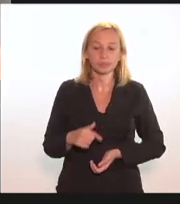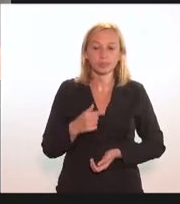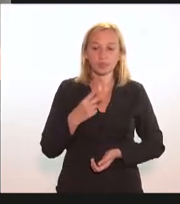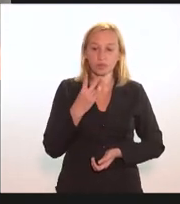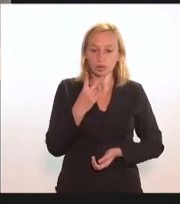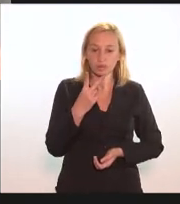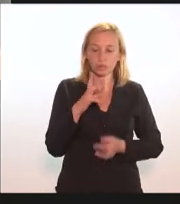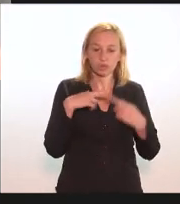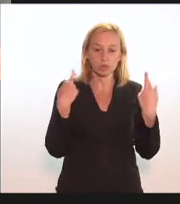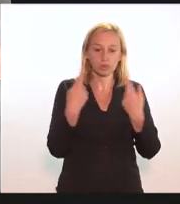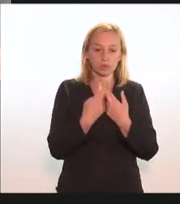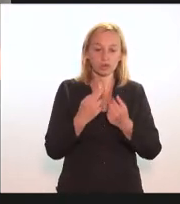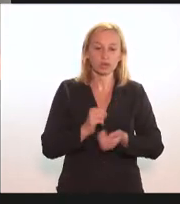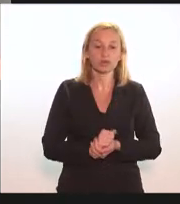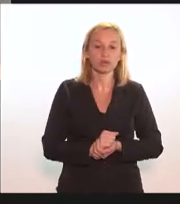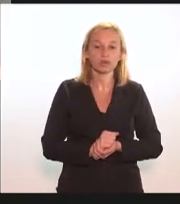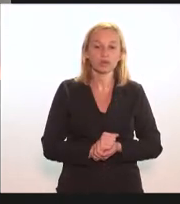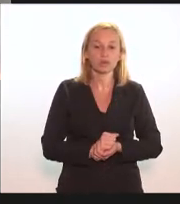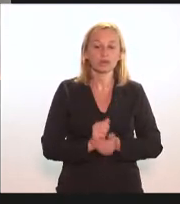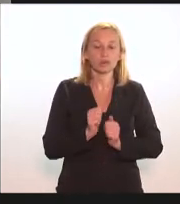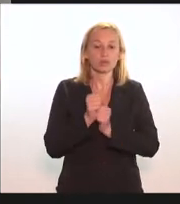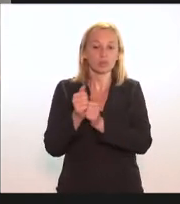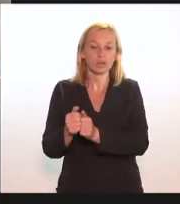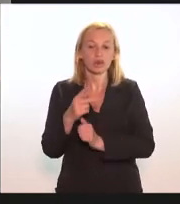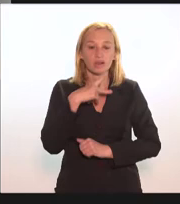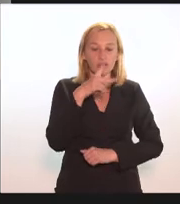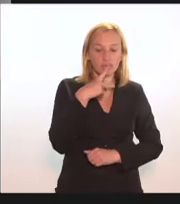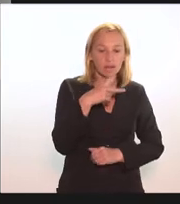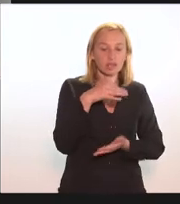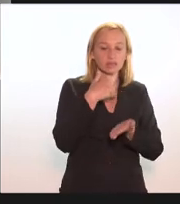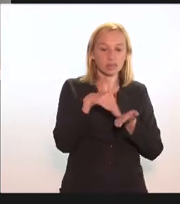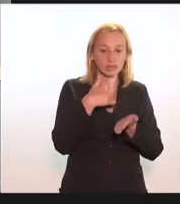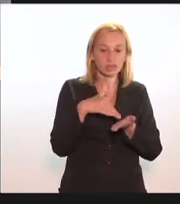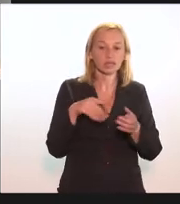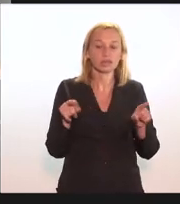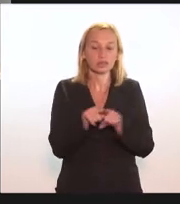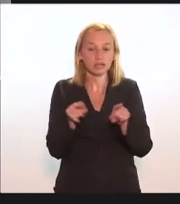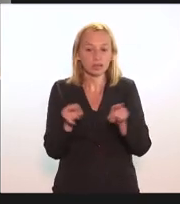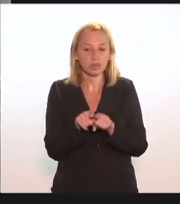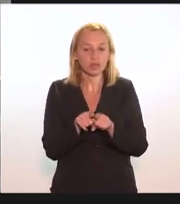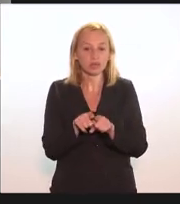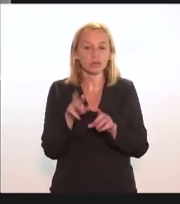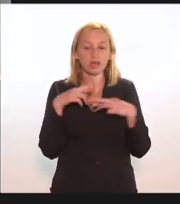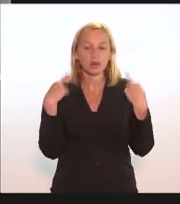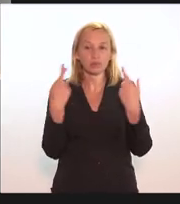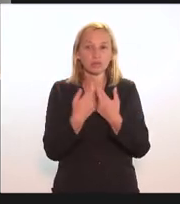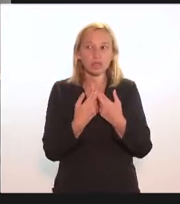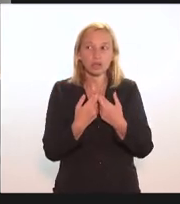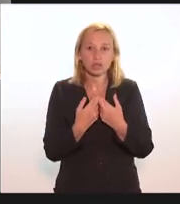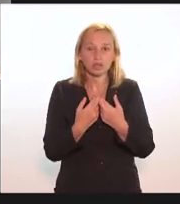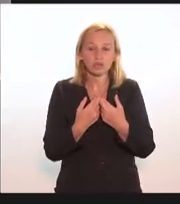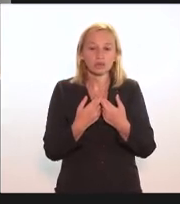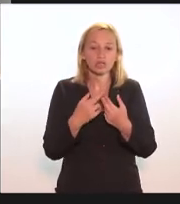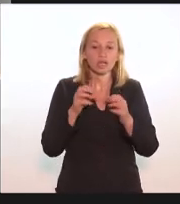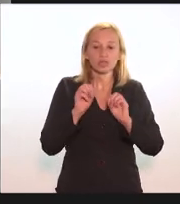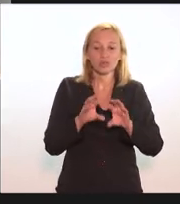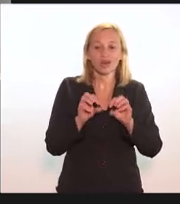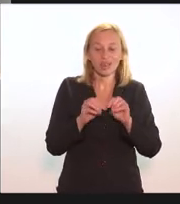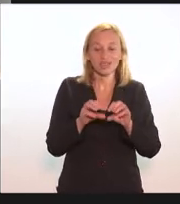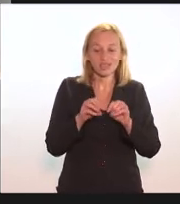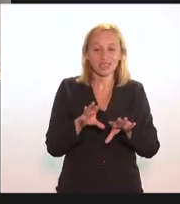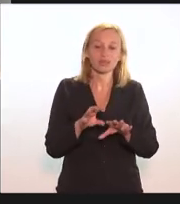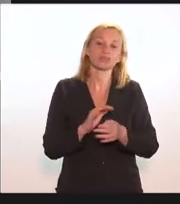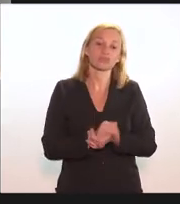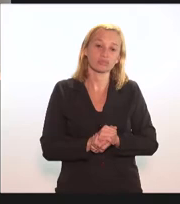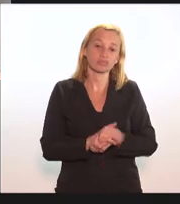duas audiências. Eu acompanhei a fala do secretário e estou também na audiência agora de educação